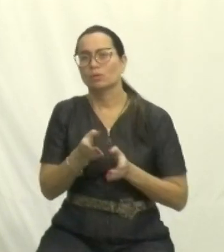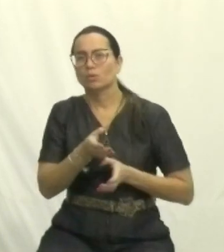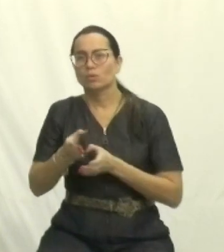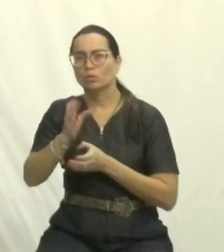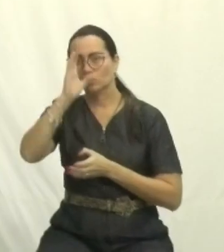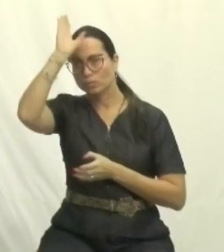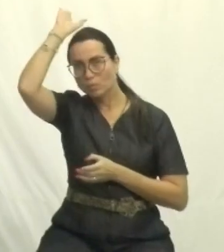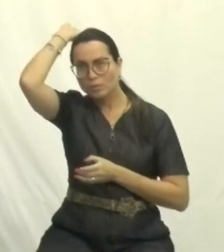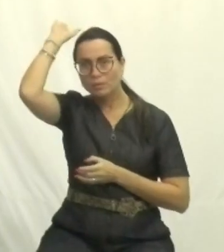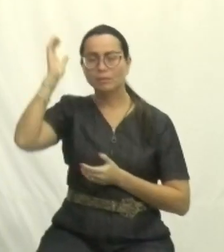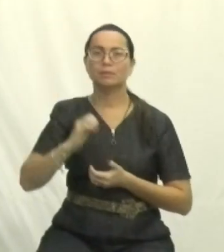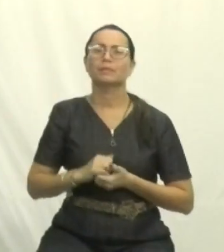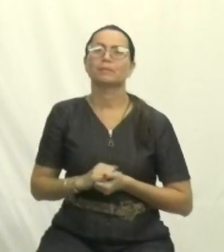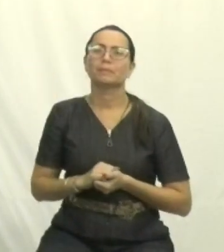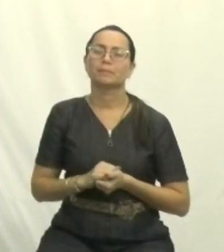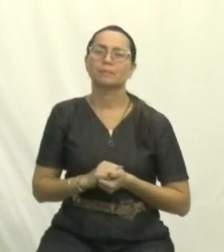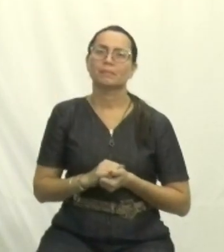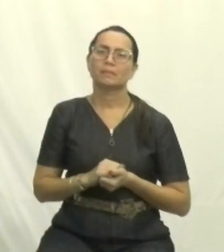Pode passar.